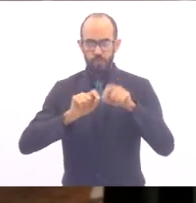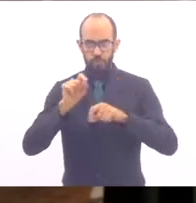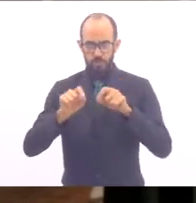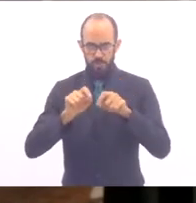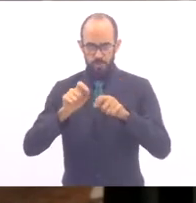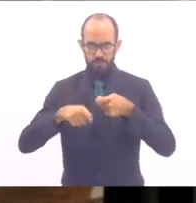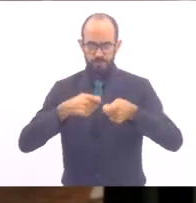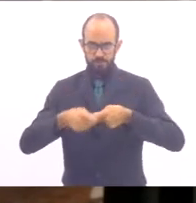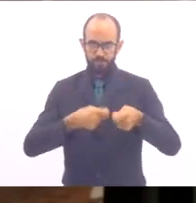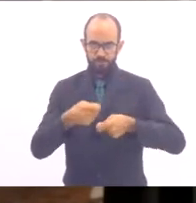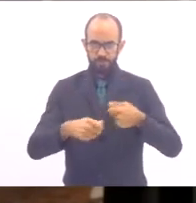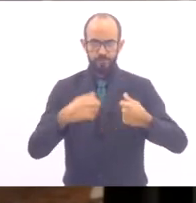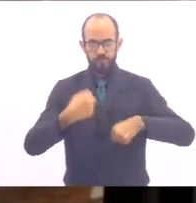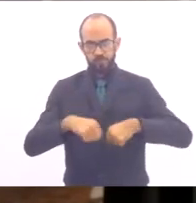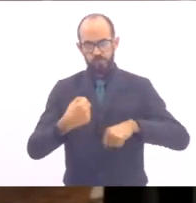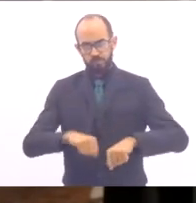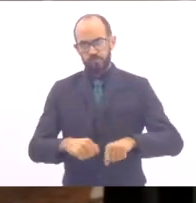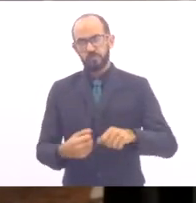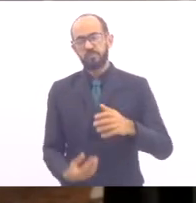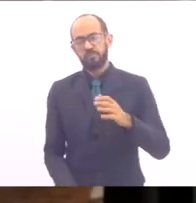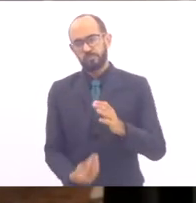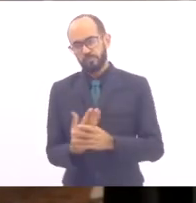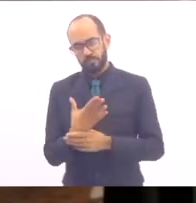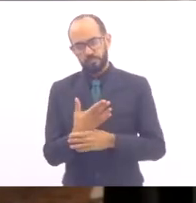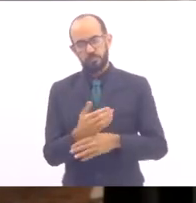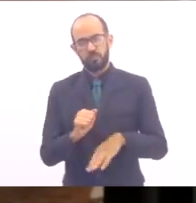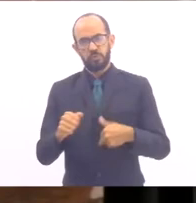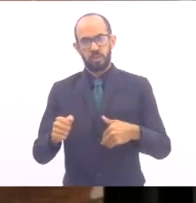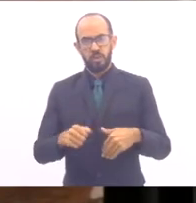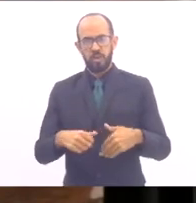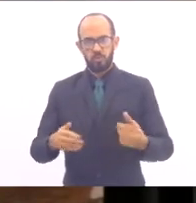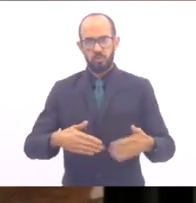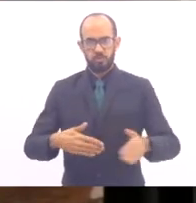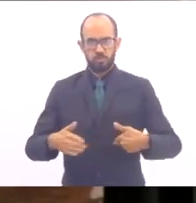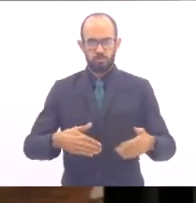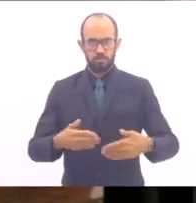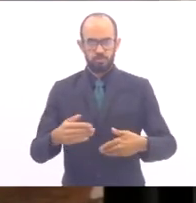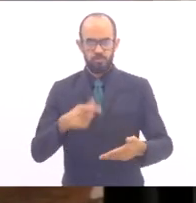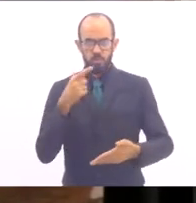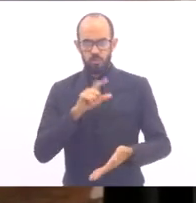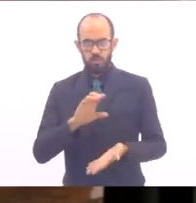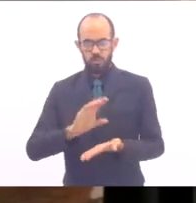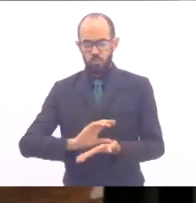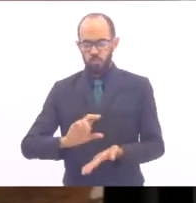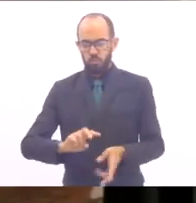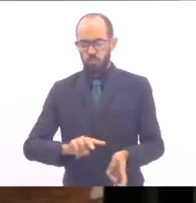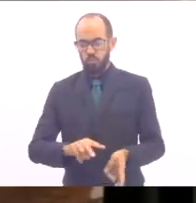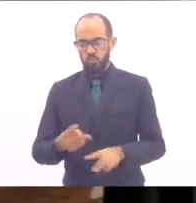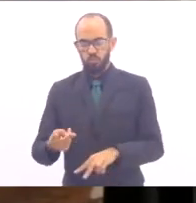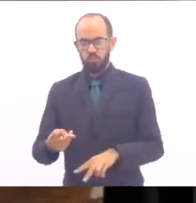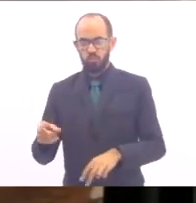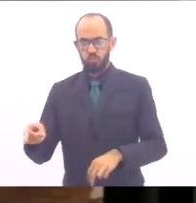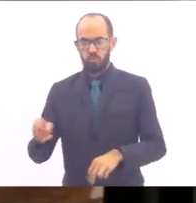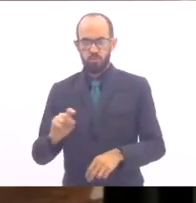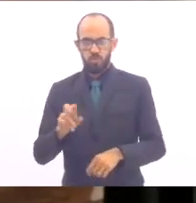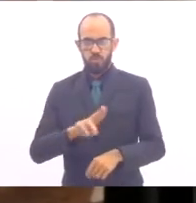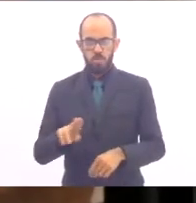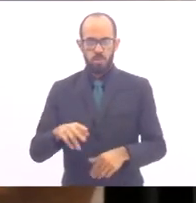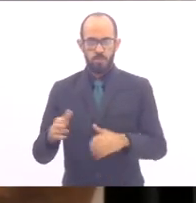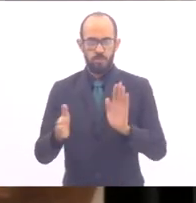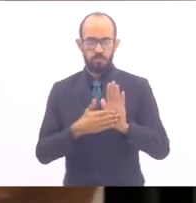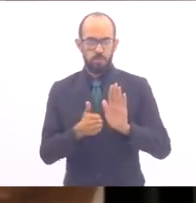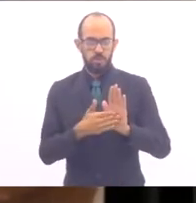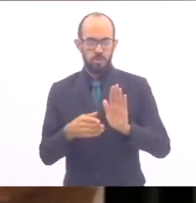precisam, enfim, gerar seus volumes para acreditar em nome dos seus, enfim, propostos lá